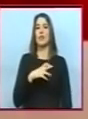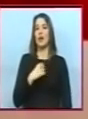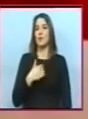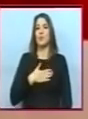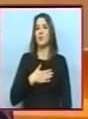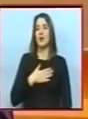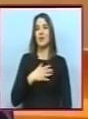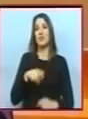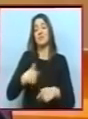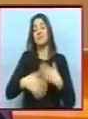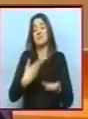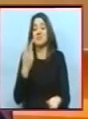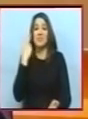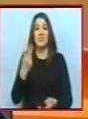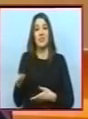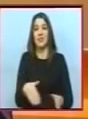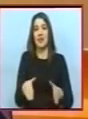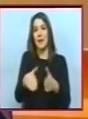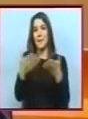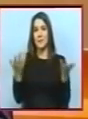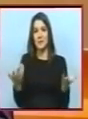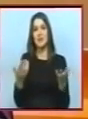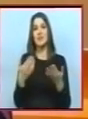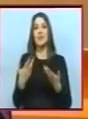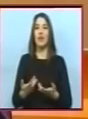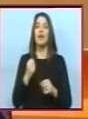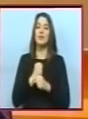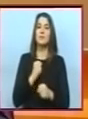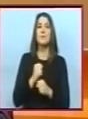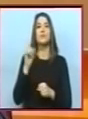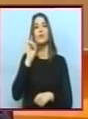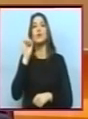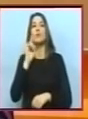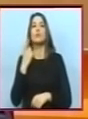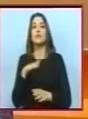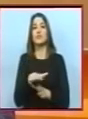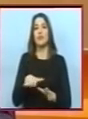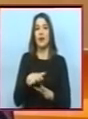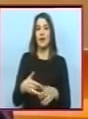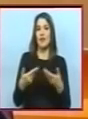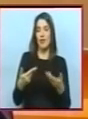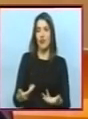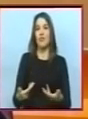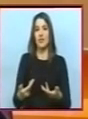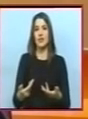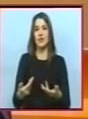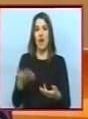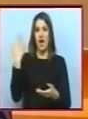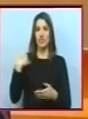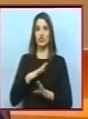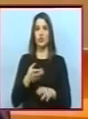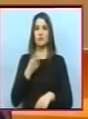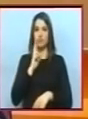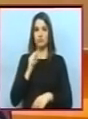vir a ser notário, de resto com funções relevantes naquilo que é hoje... Já foi bastonário? Já